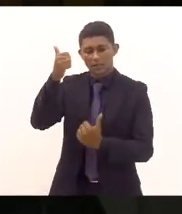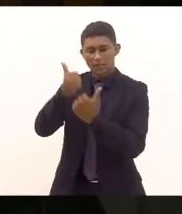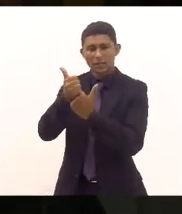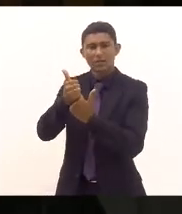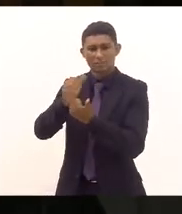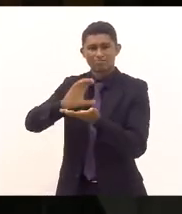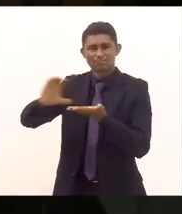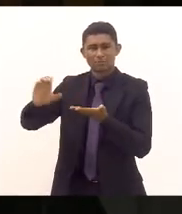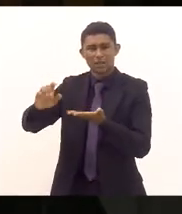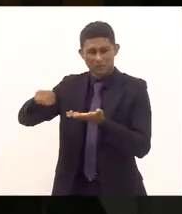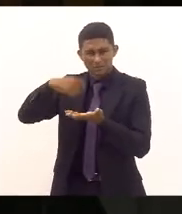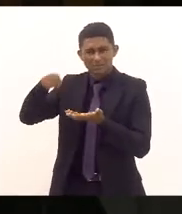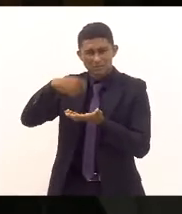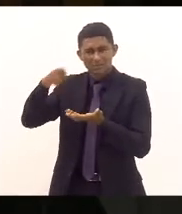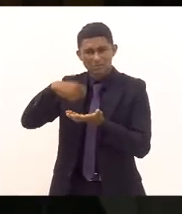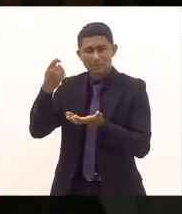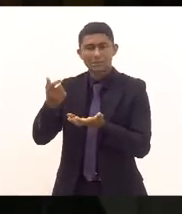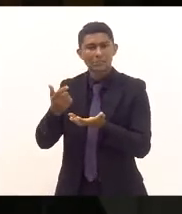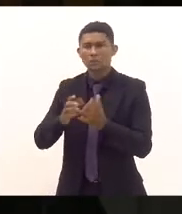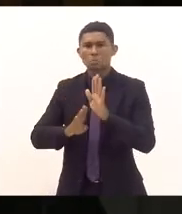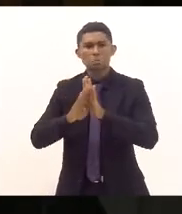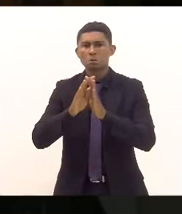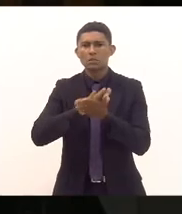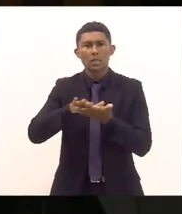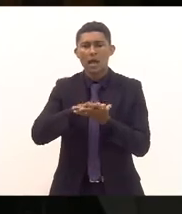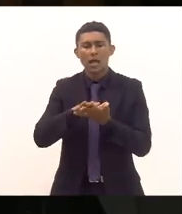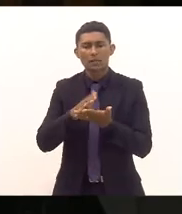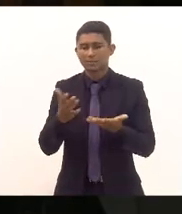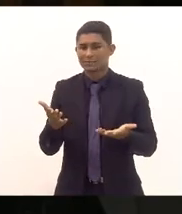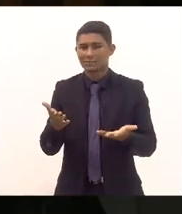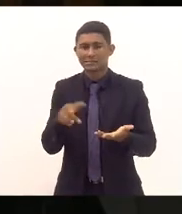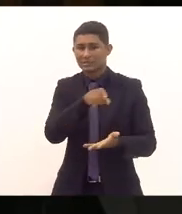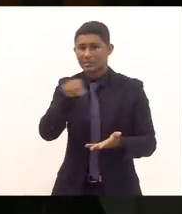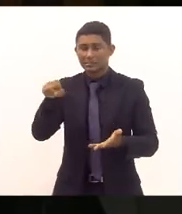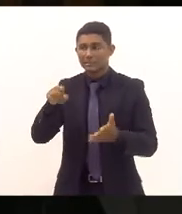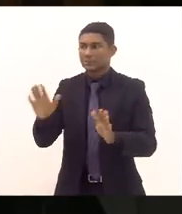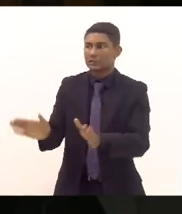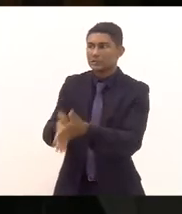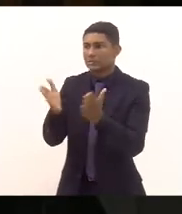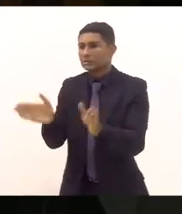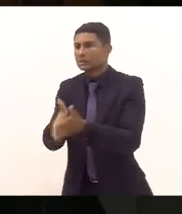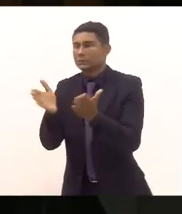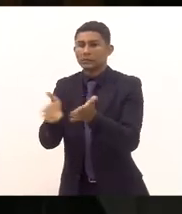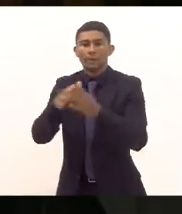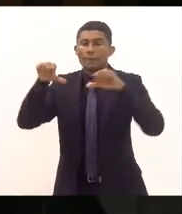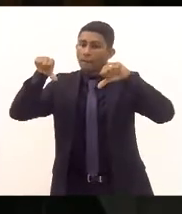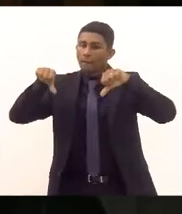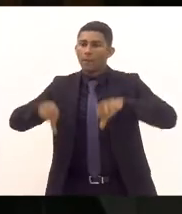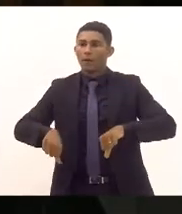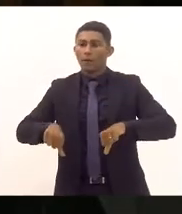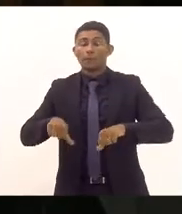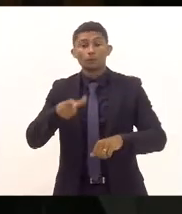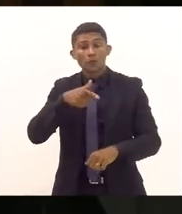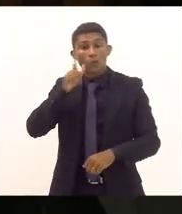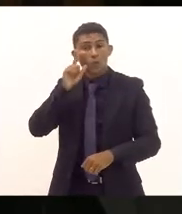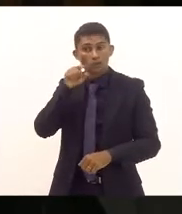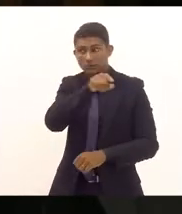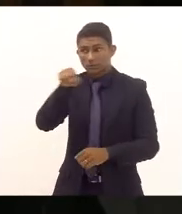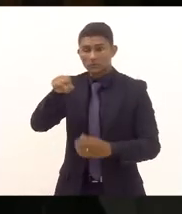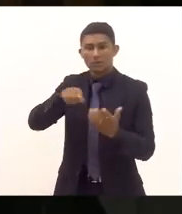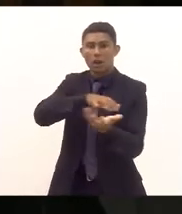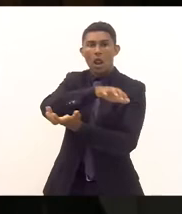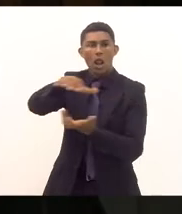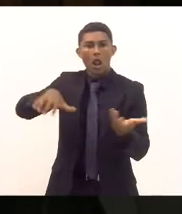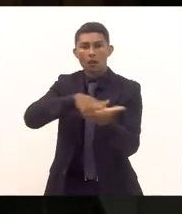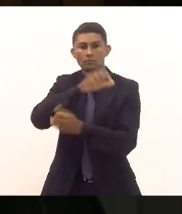os servidores de Campos dos Goytacazes estão empobrecendo eles no dia de ontem paralisaram a greve que